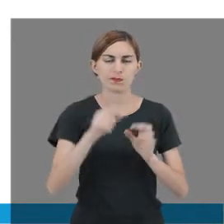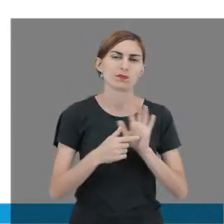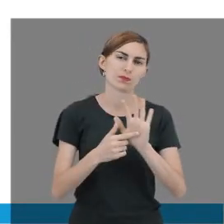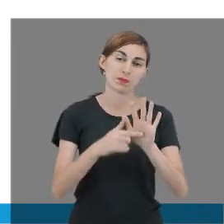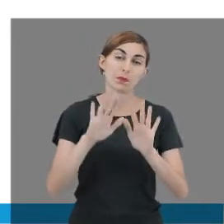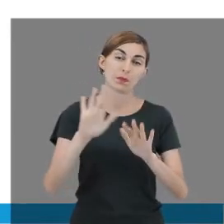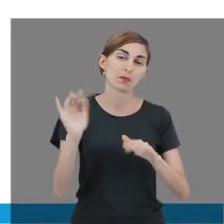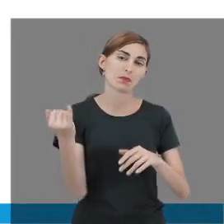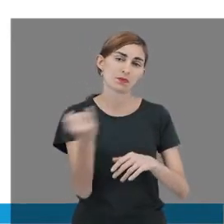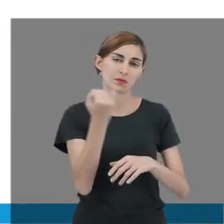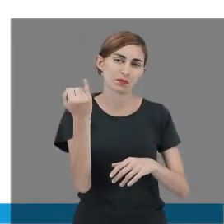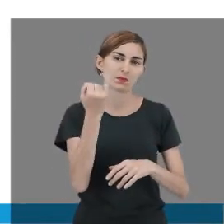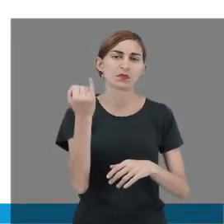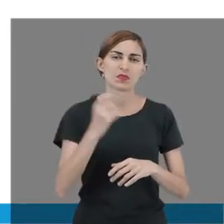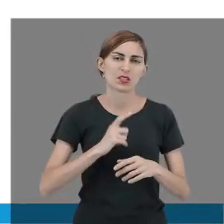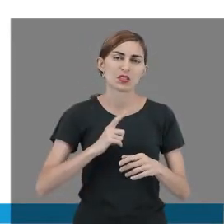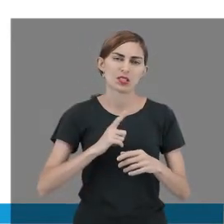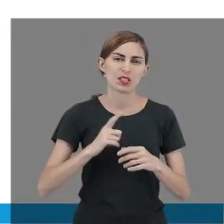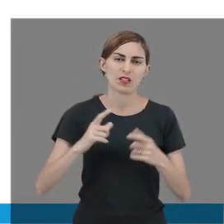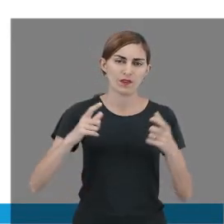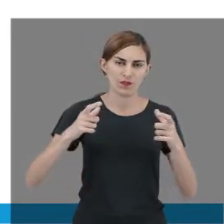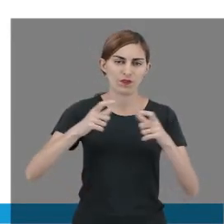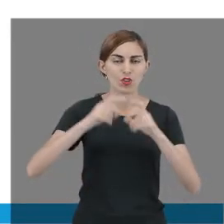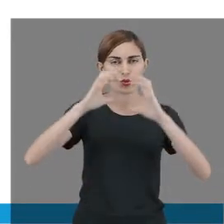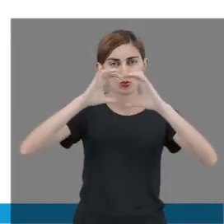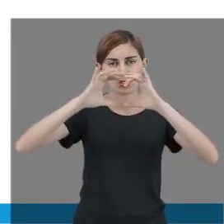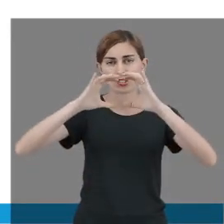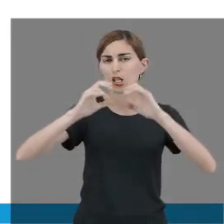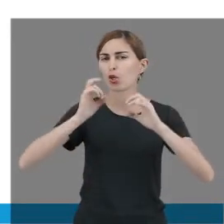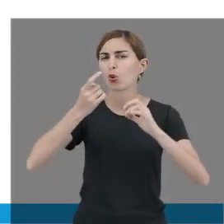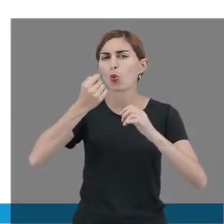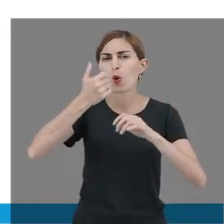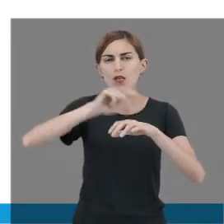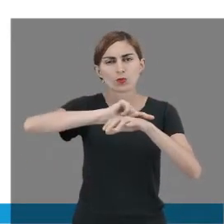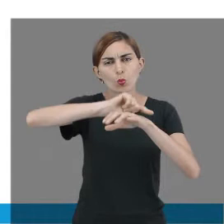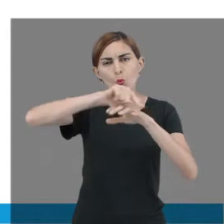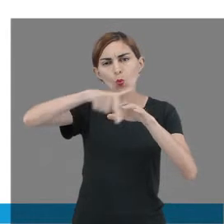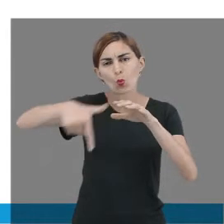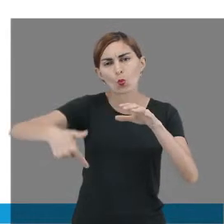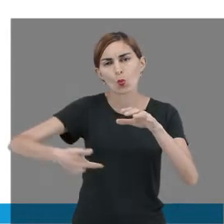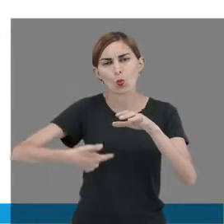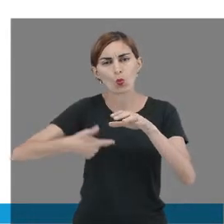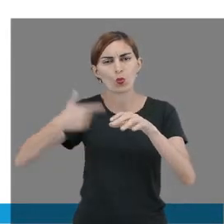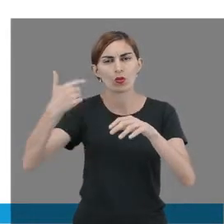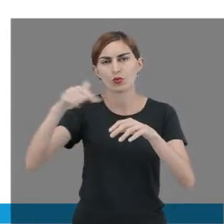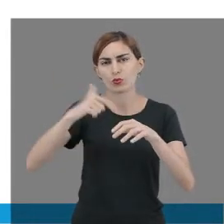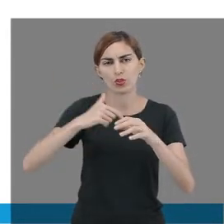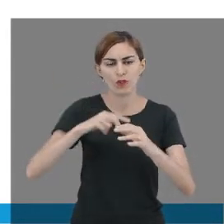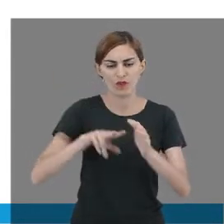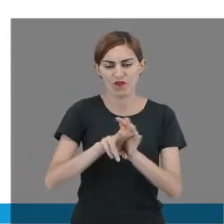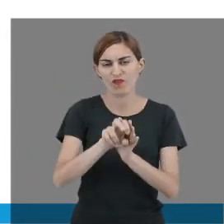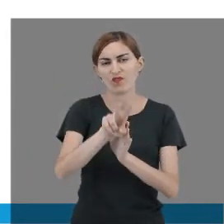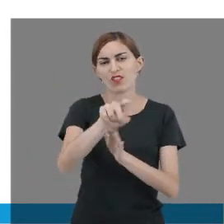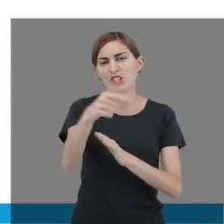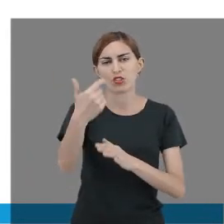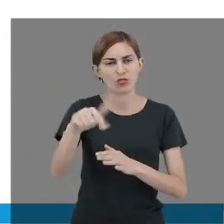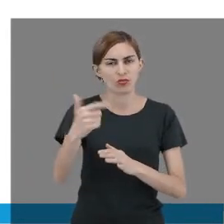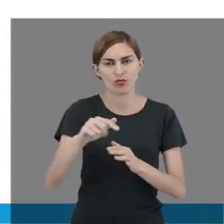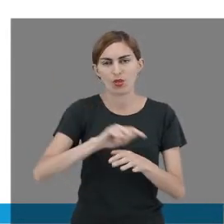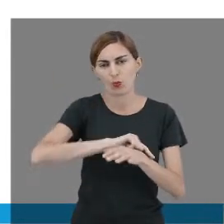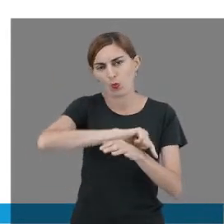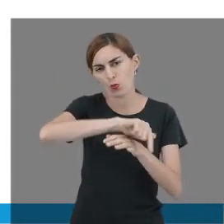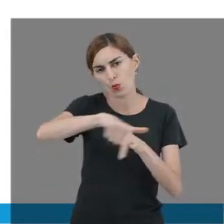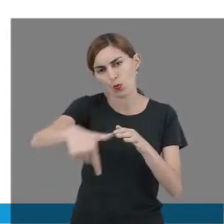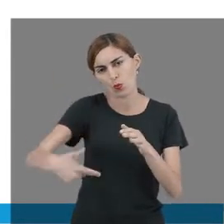mais importante é que existe uma malformação. É um cérebro praticamente liso, que a gente não tem aquelas circunvoluções, os giros que a gente vê